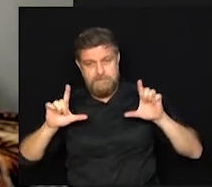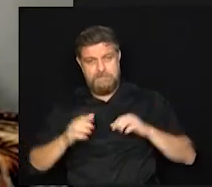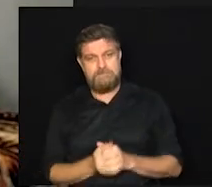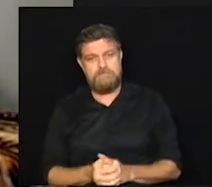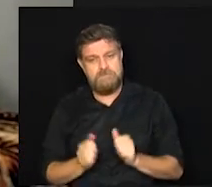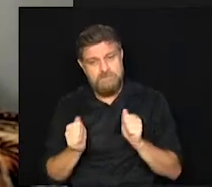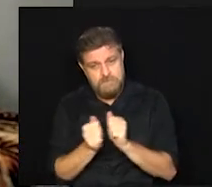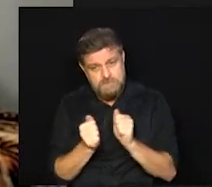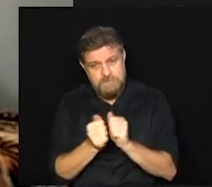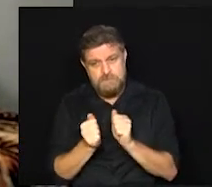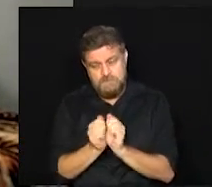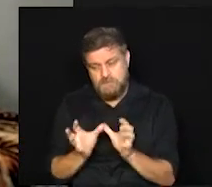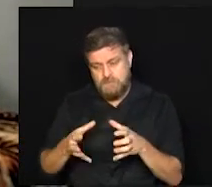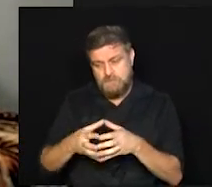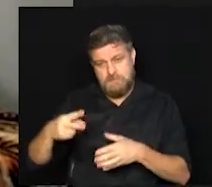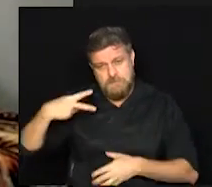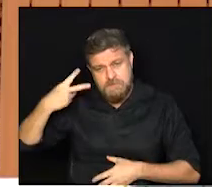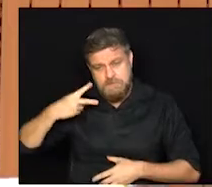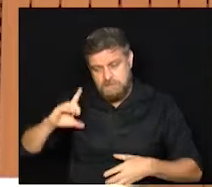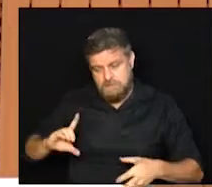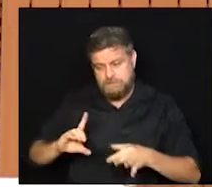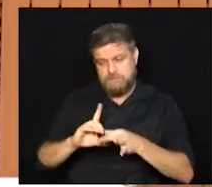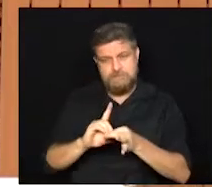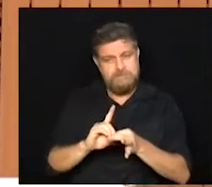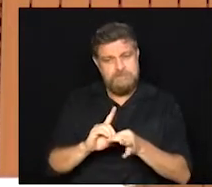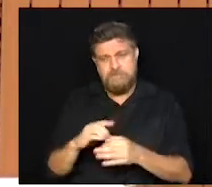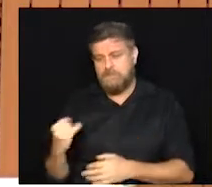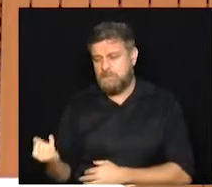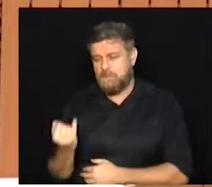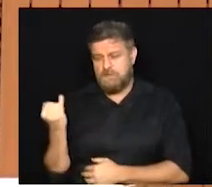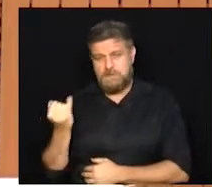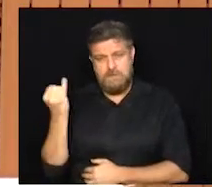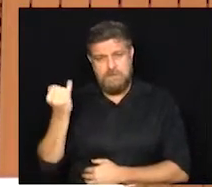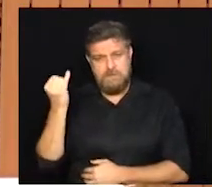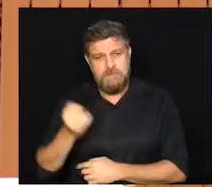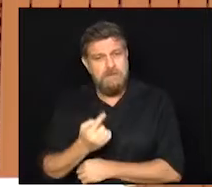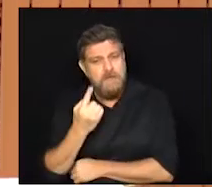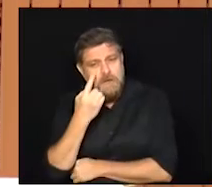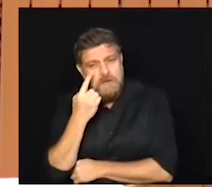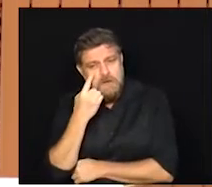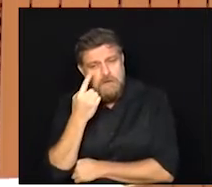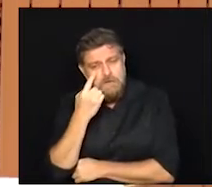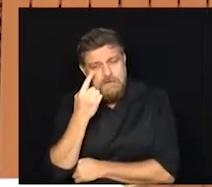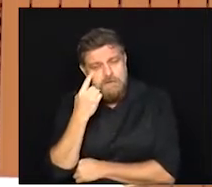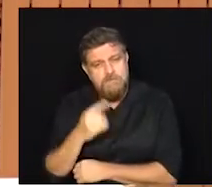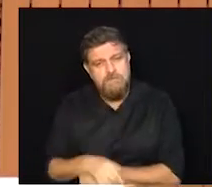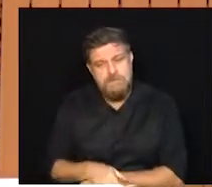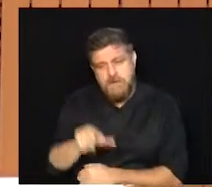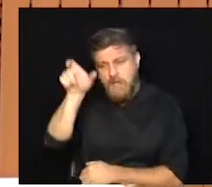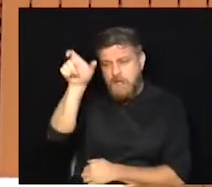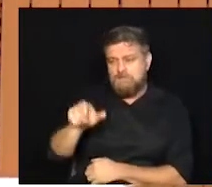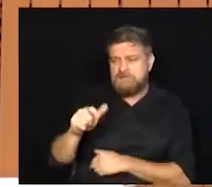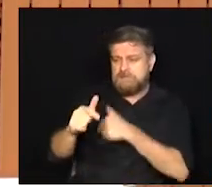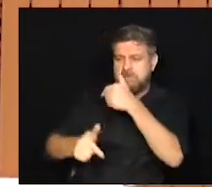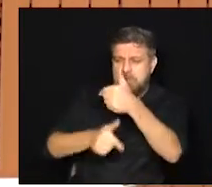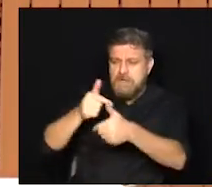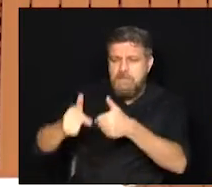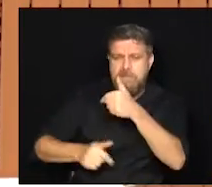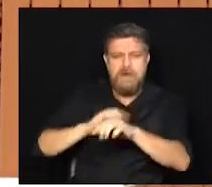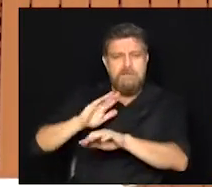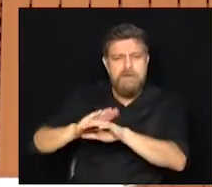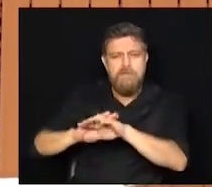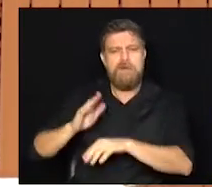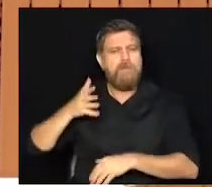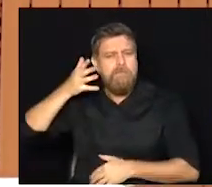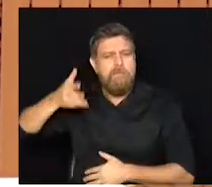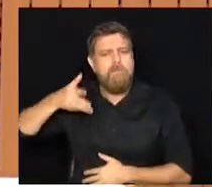com a gente aqui, que é um importante, muito grande. E eu vi você aí que, dos seus trabalhos, das suas